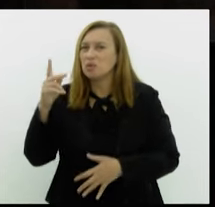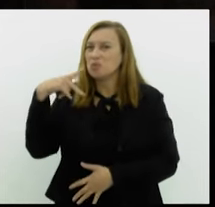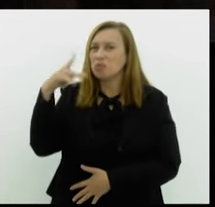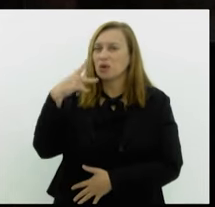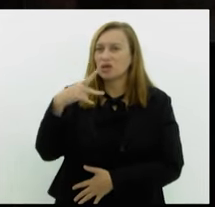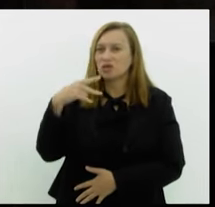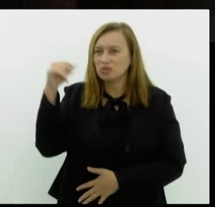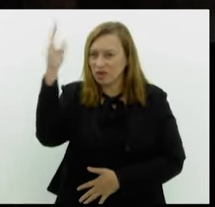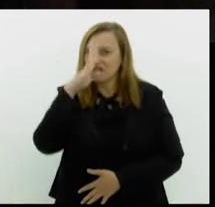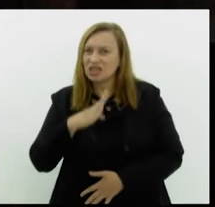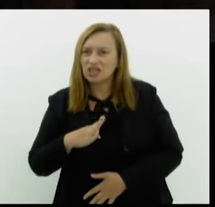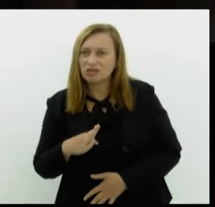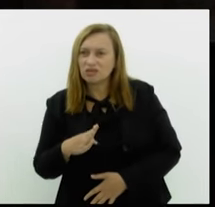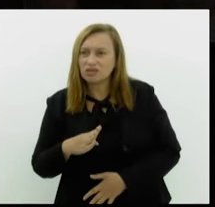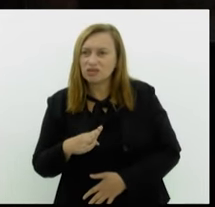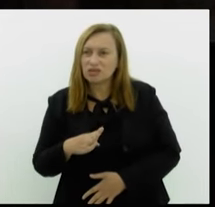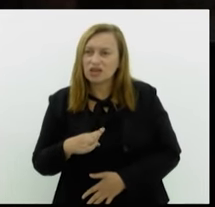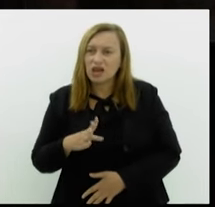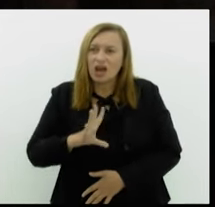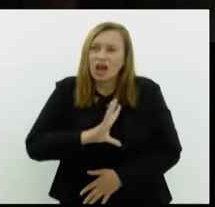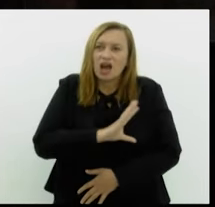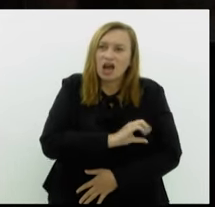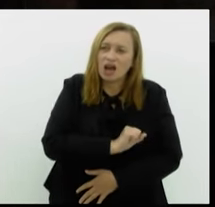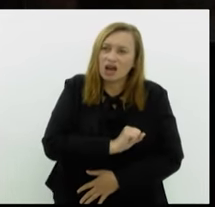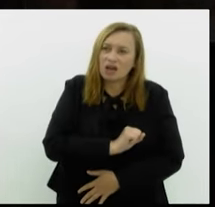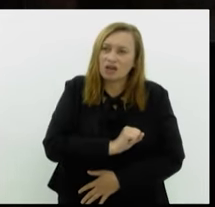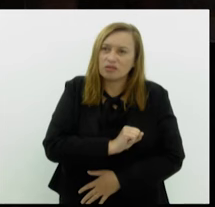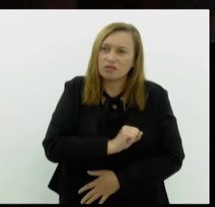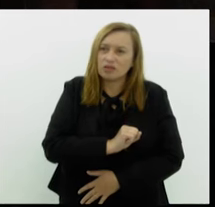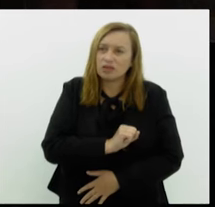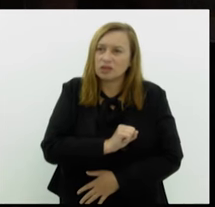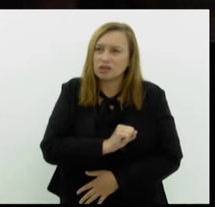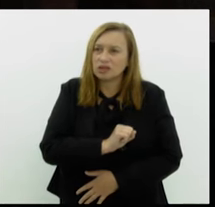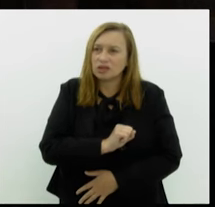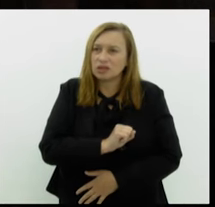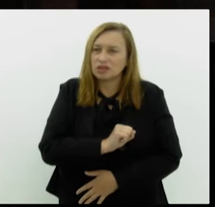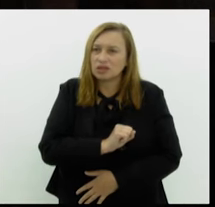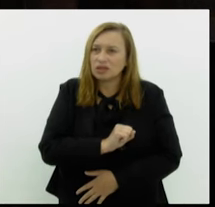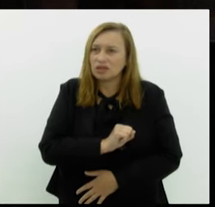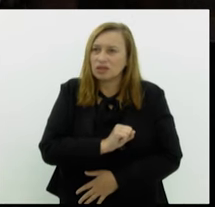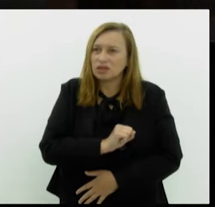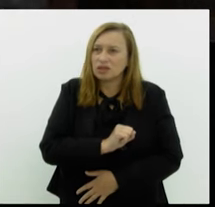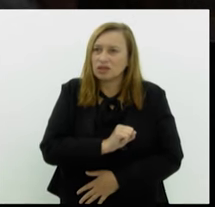brasileiro, político, adora uma alça de caixão. Já repararam?